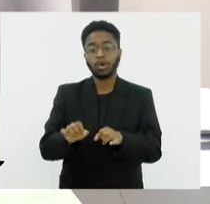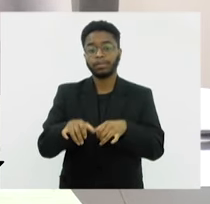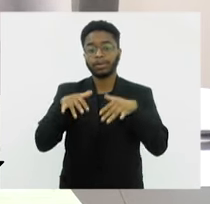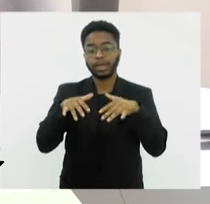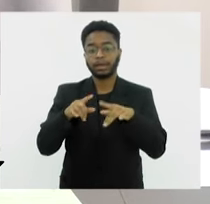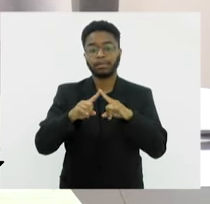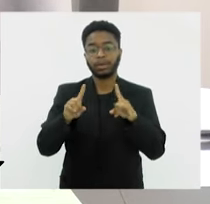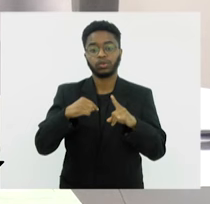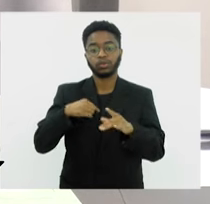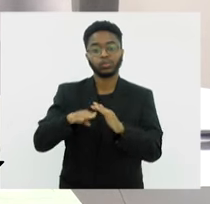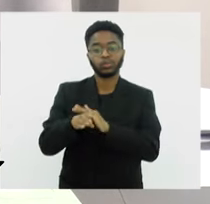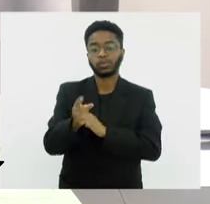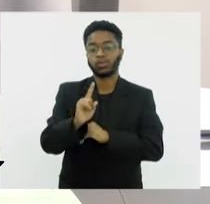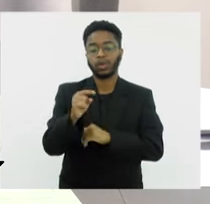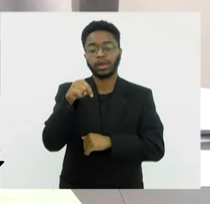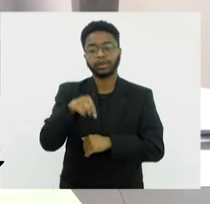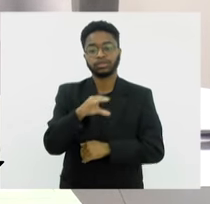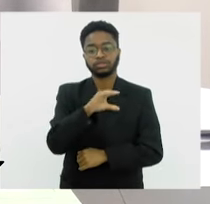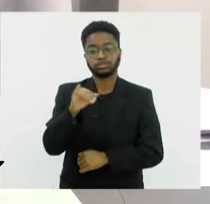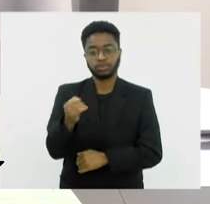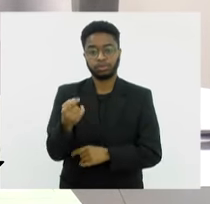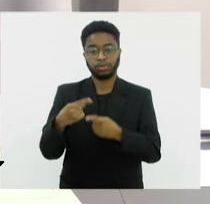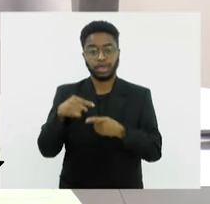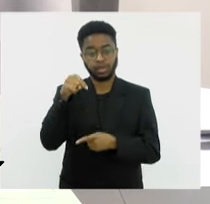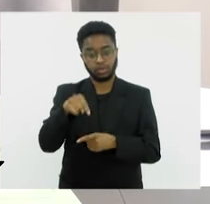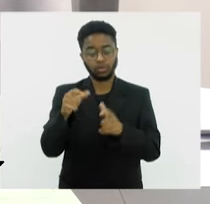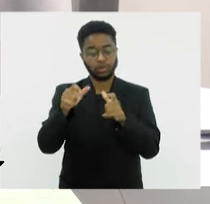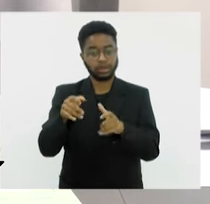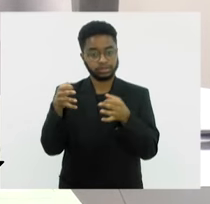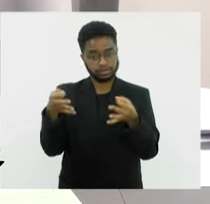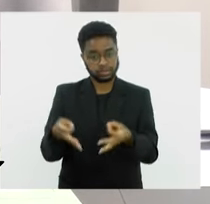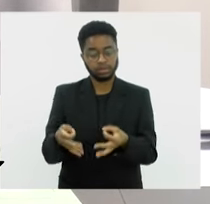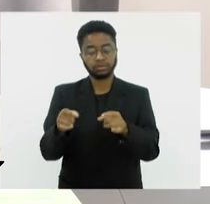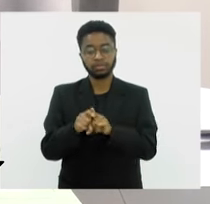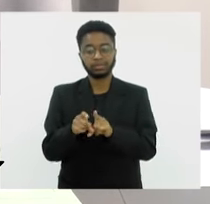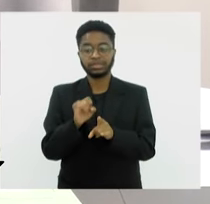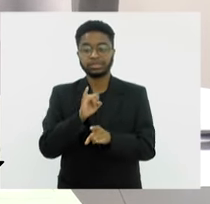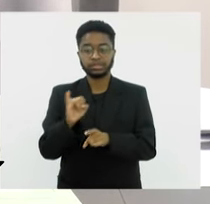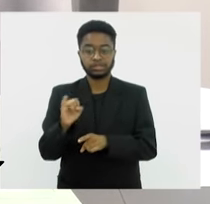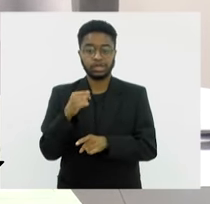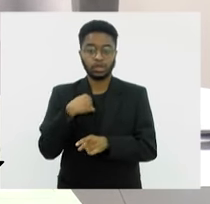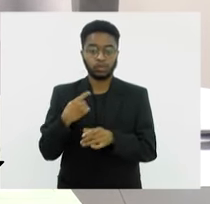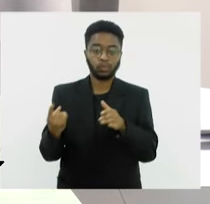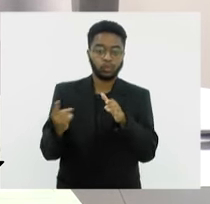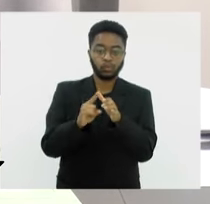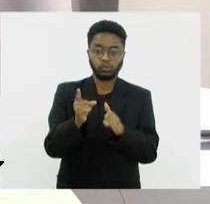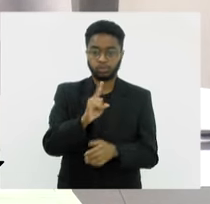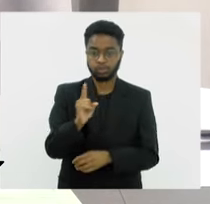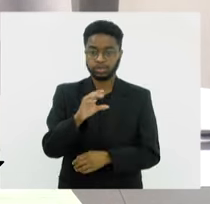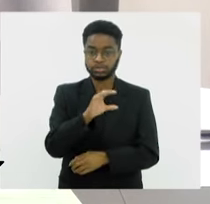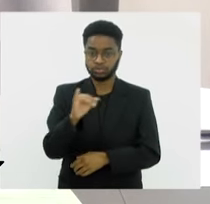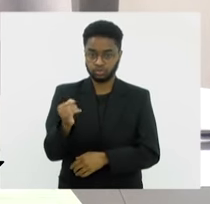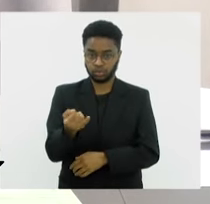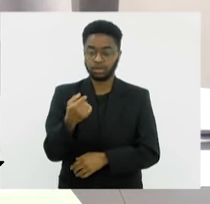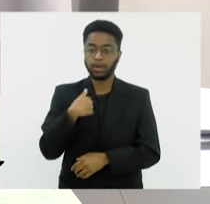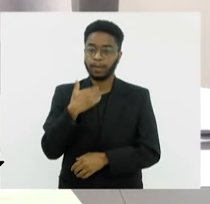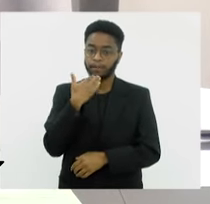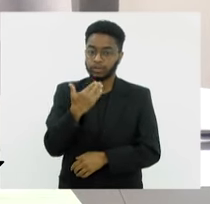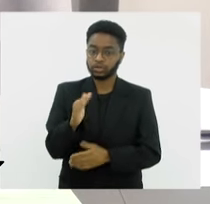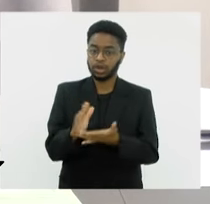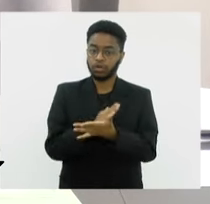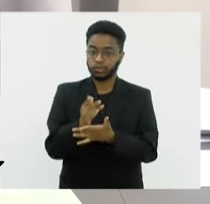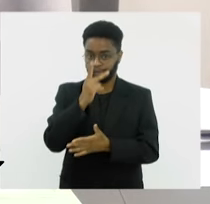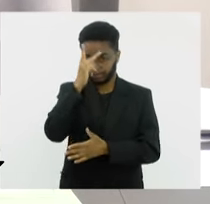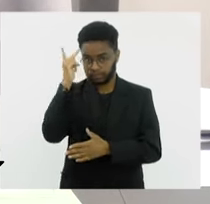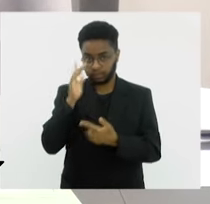CCJ? É porque aqui é o local adequado, e se, ainda que não fosse membro da CCJ, pediria algum membro em plenário